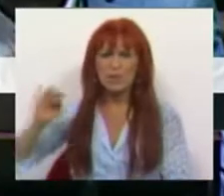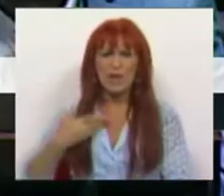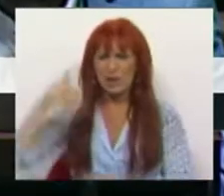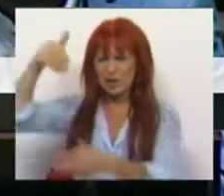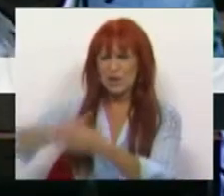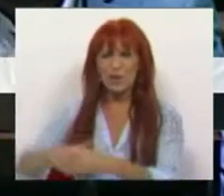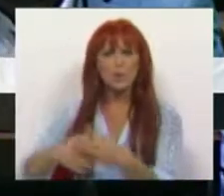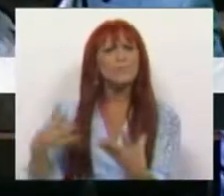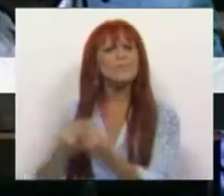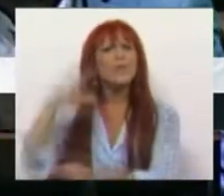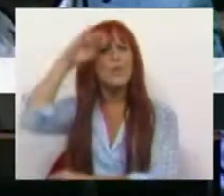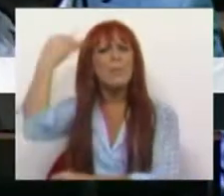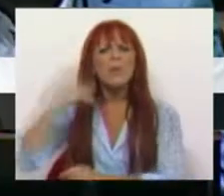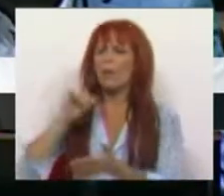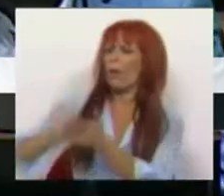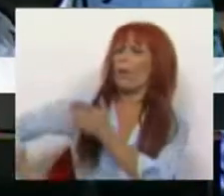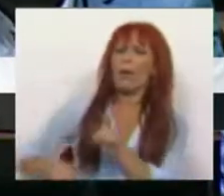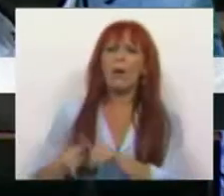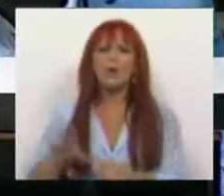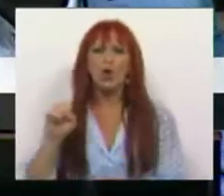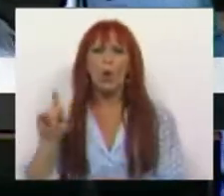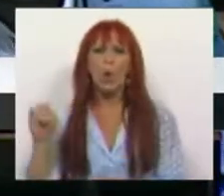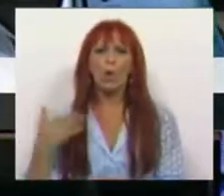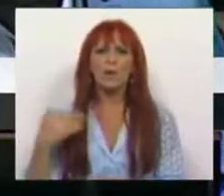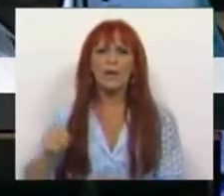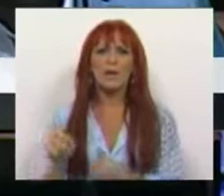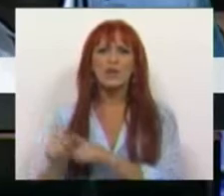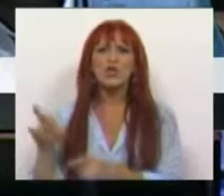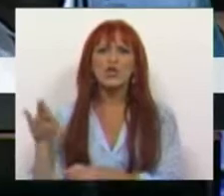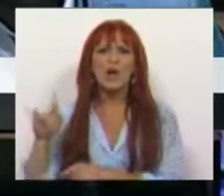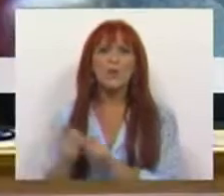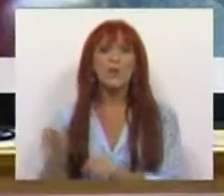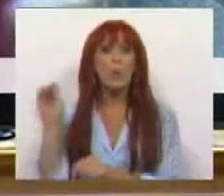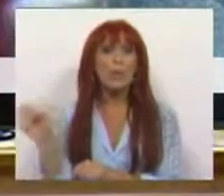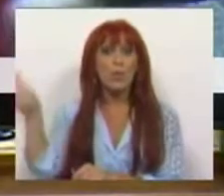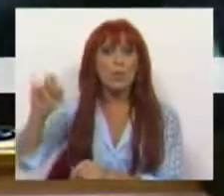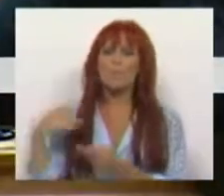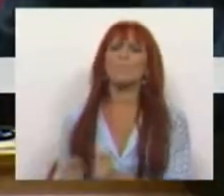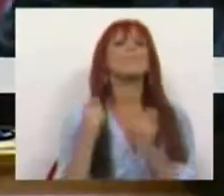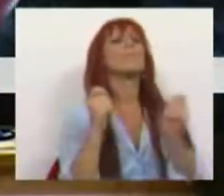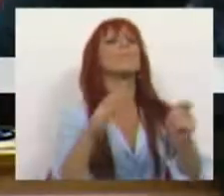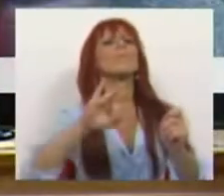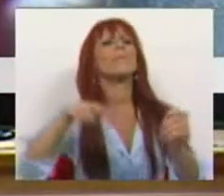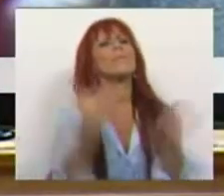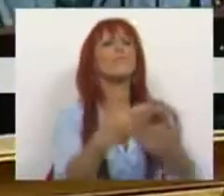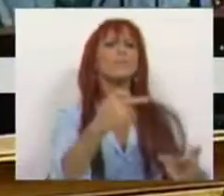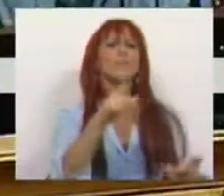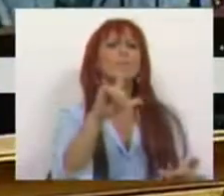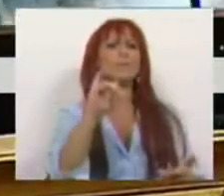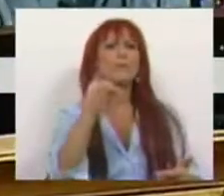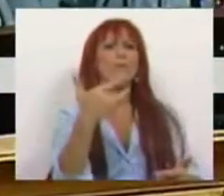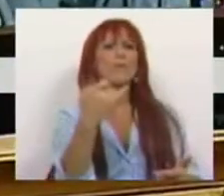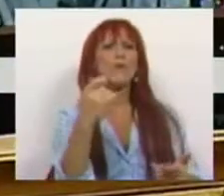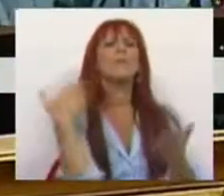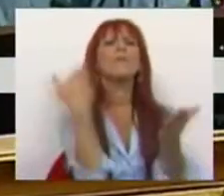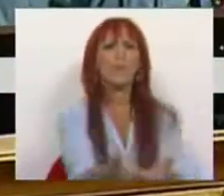governo de Passos Coelho, abdicando da Golden Share e do voto do Novo Banco, entregou a PT à Altice. Entregou